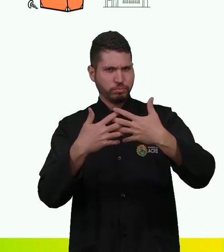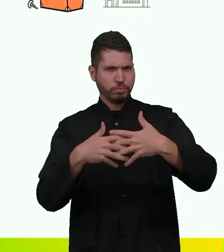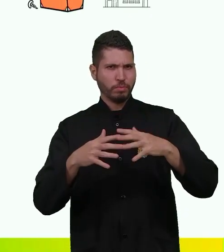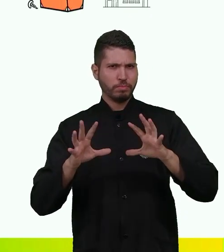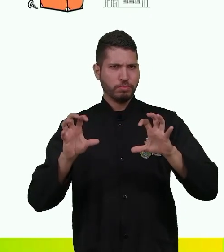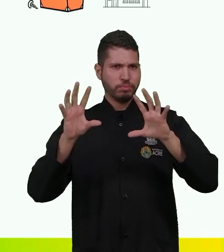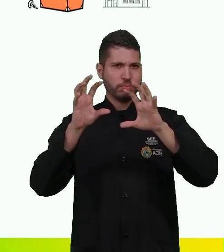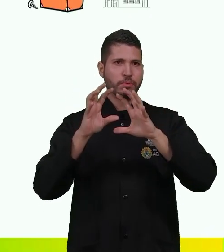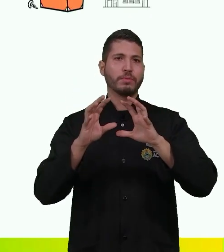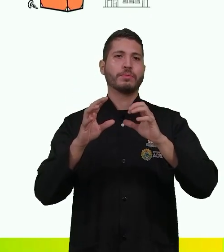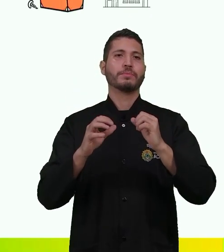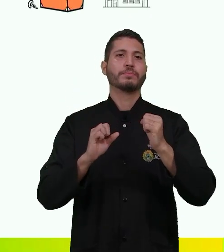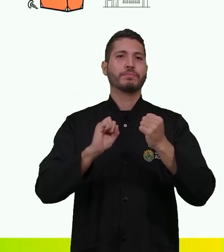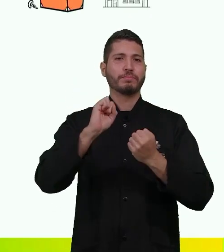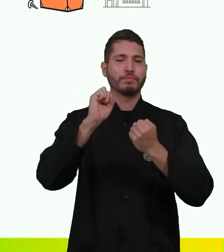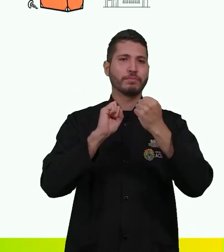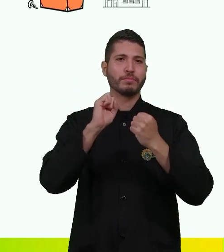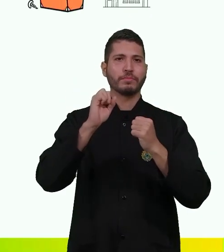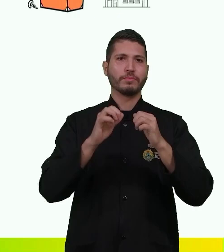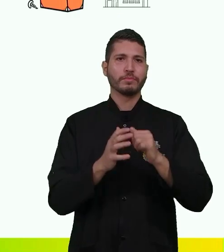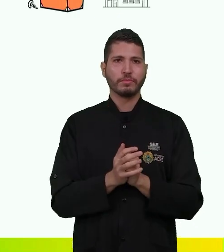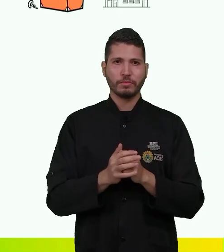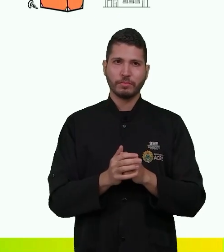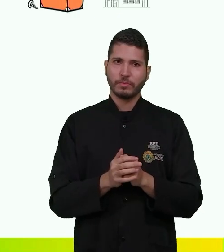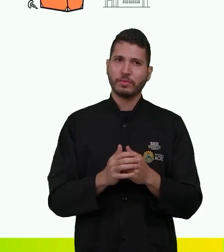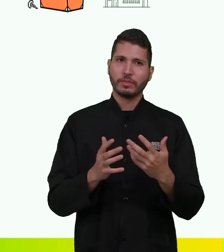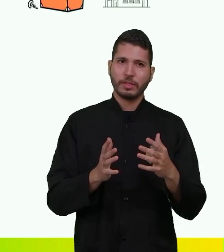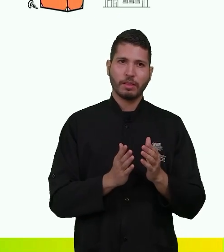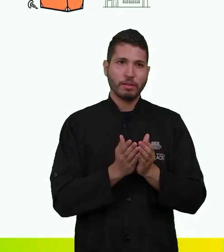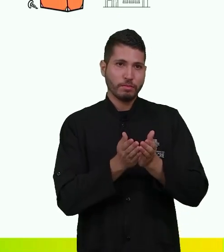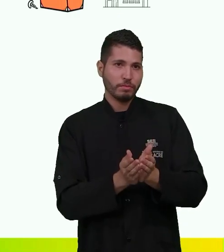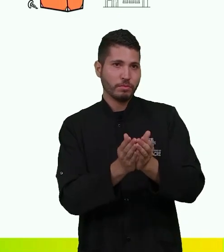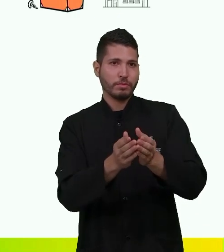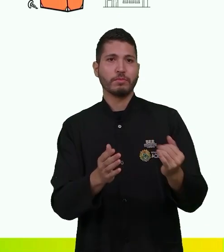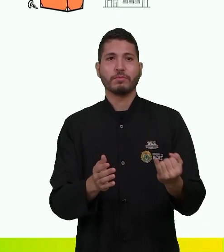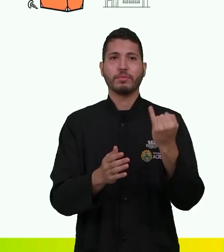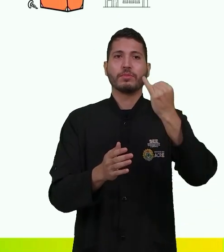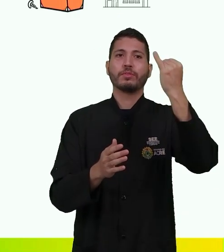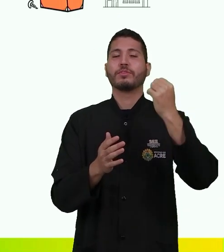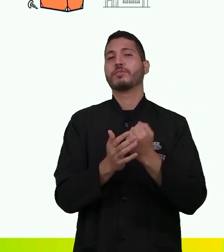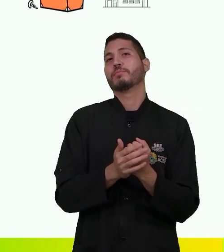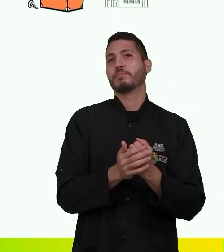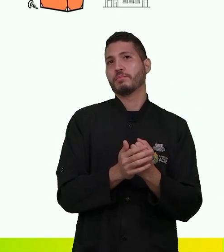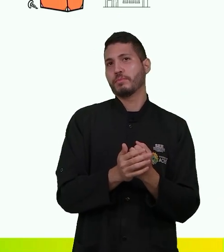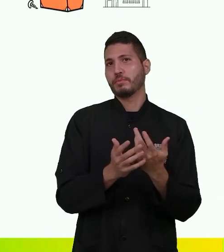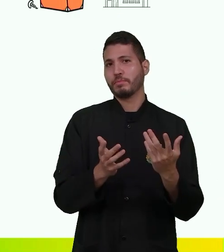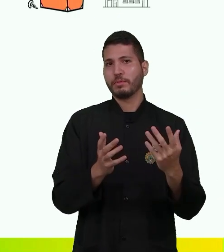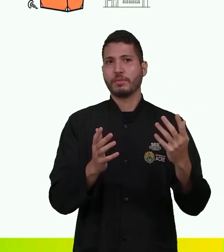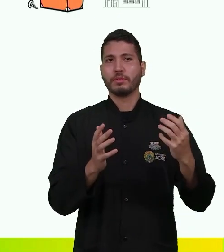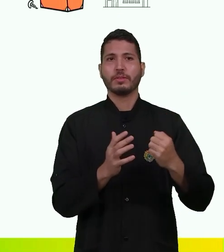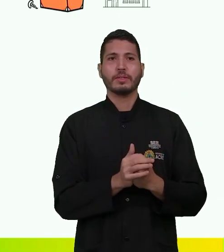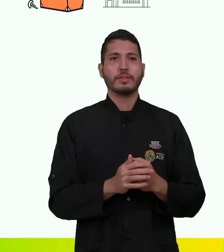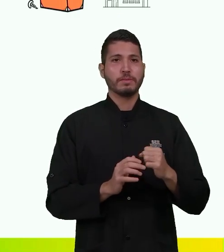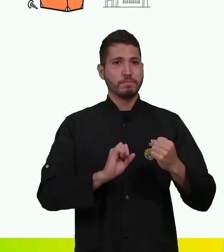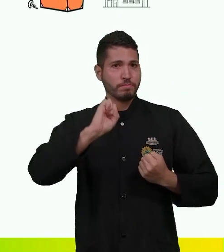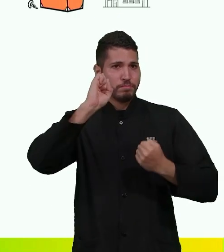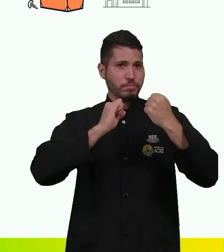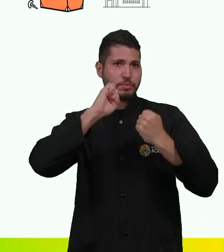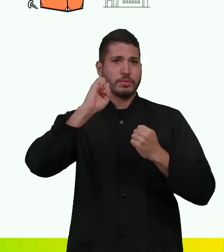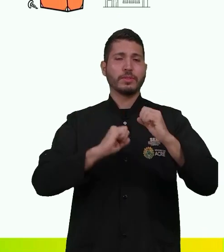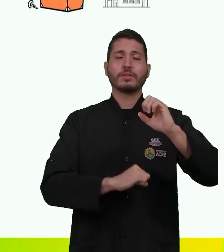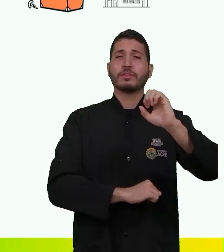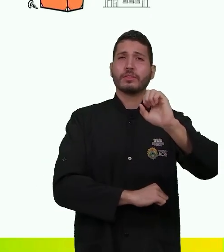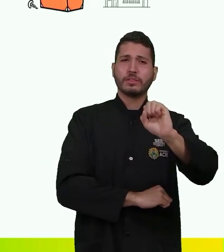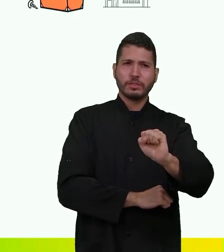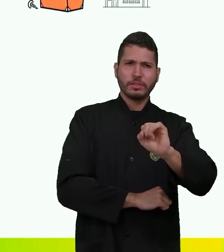e navios, sendo crucial para o desenvolvimento da indústria, especialmente a siderúrgica. O carvão